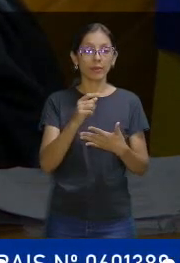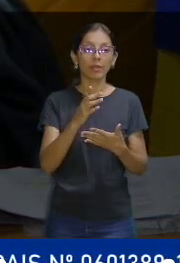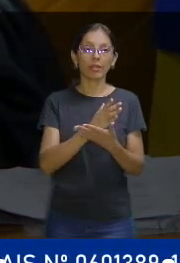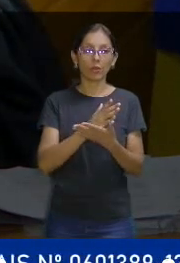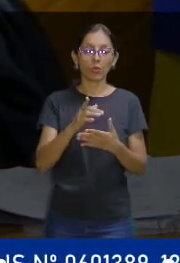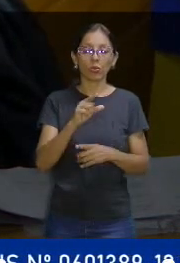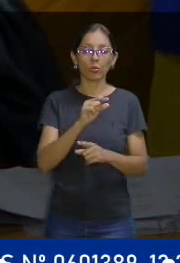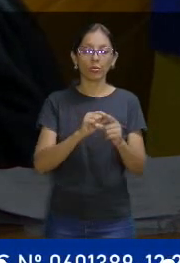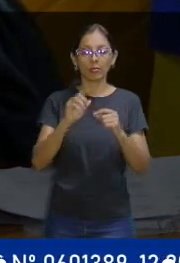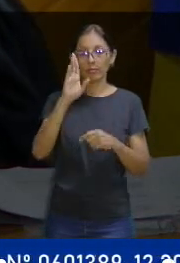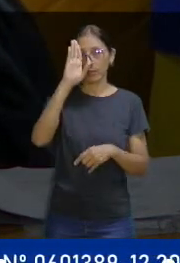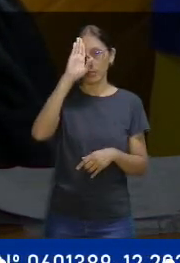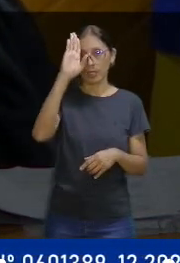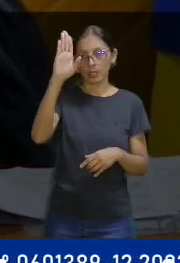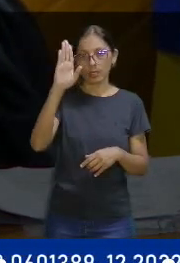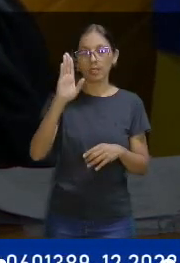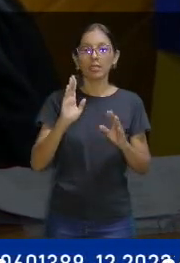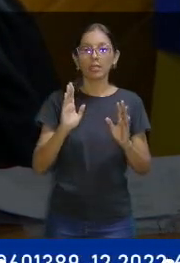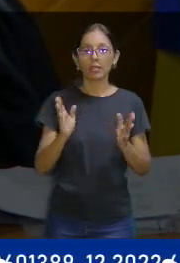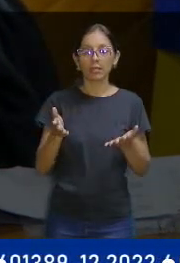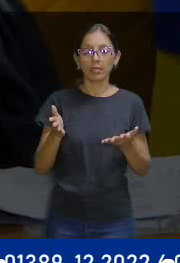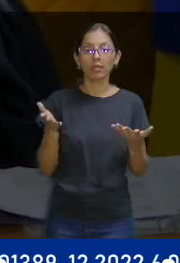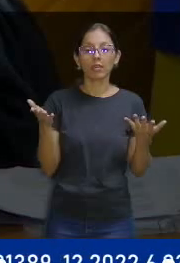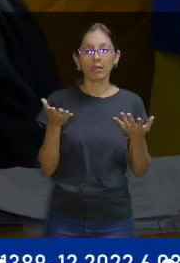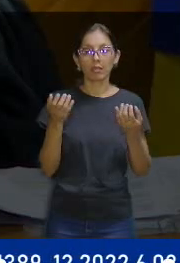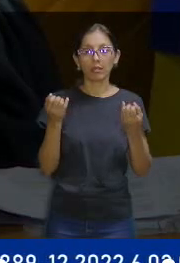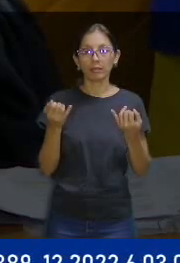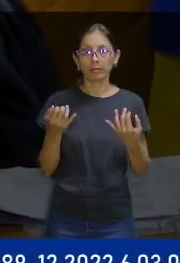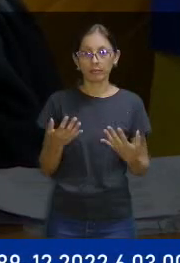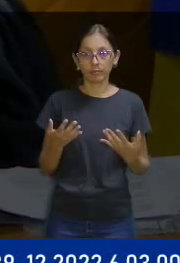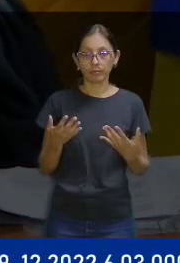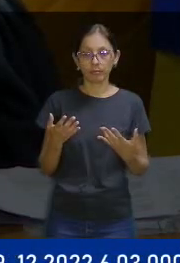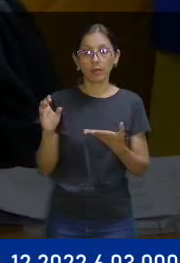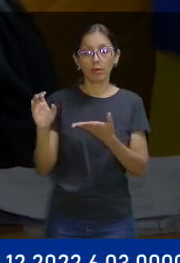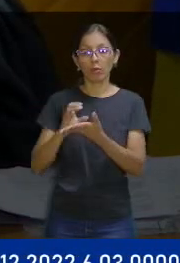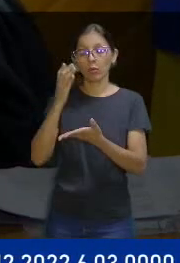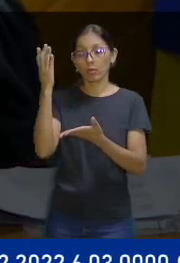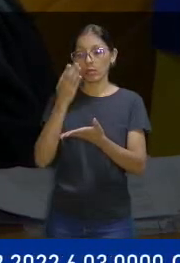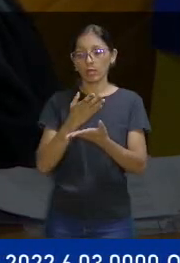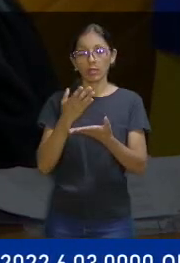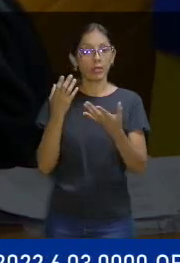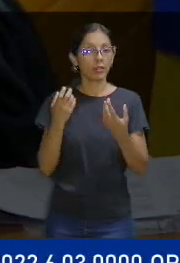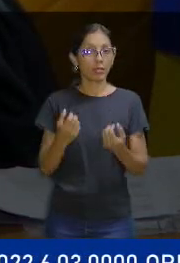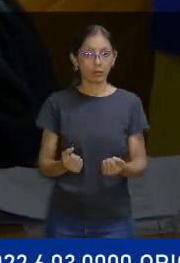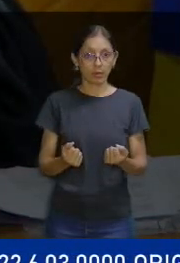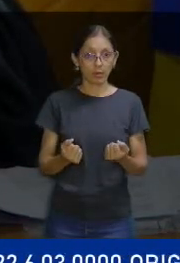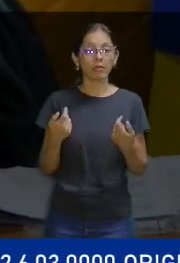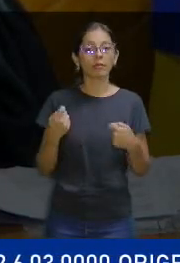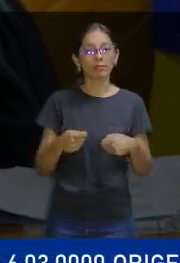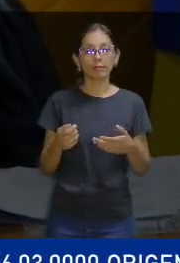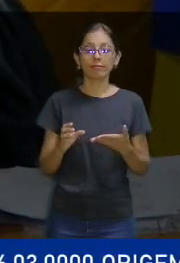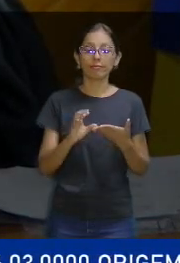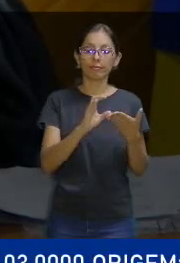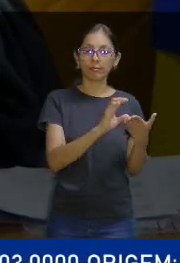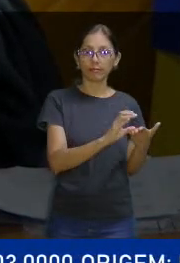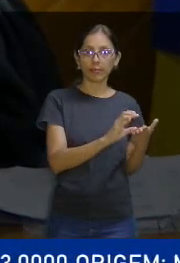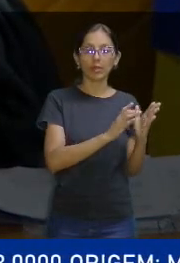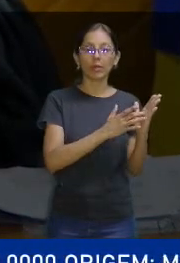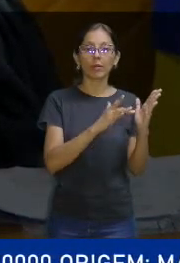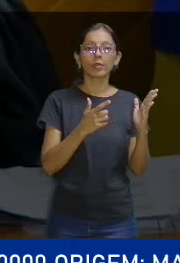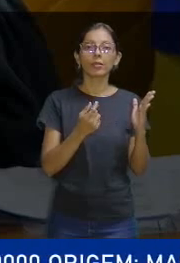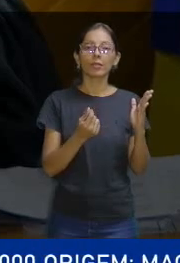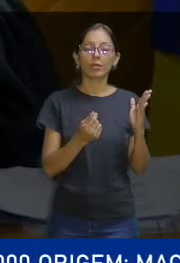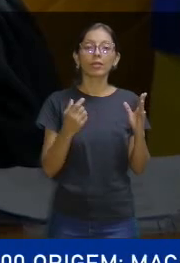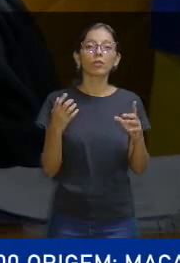principais, estou concluindo, eu estou desaprovando as contas e determinando a devolução ao Tesouro Nacional